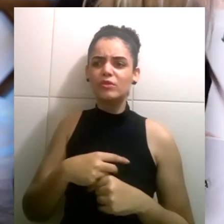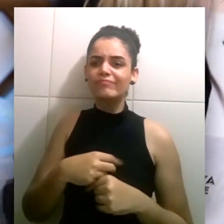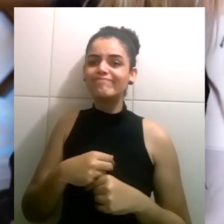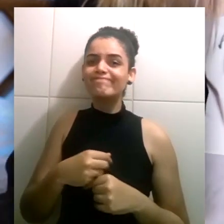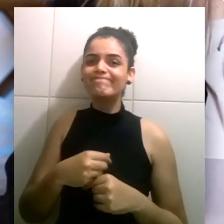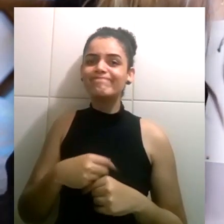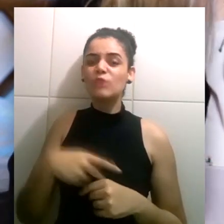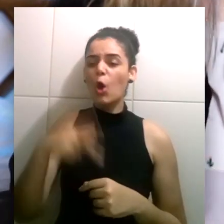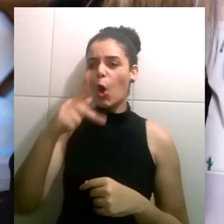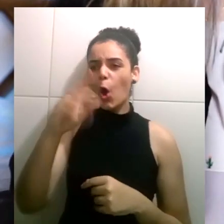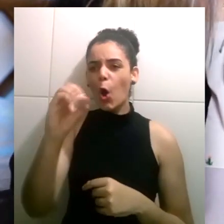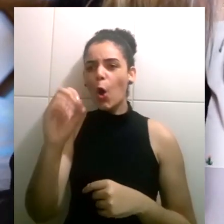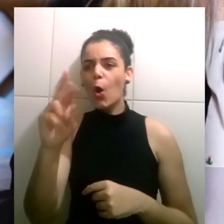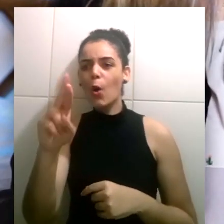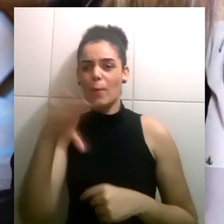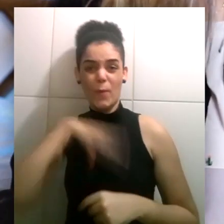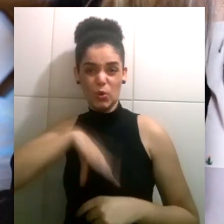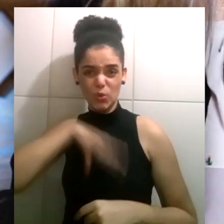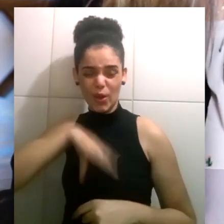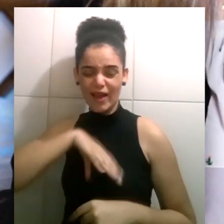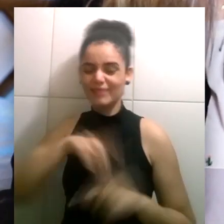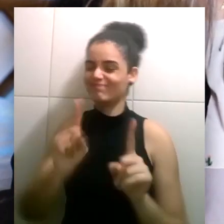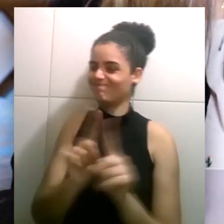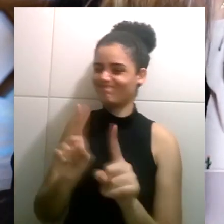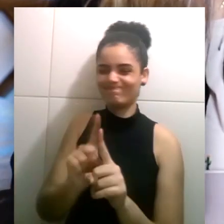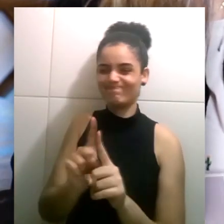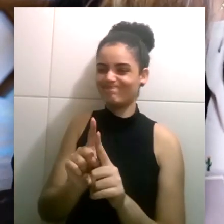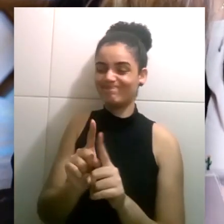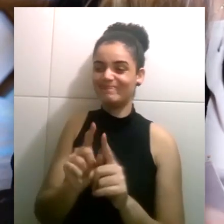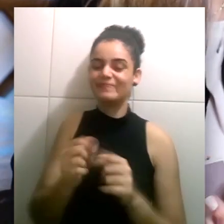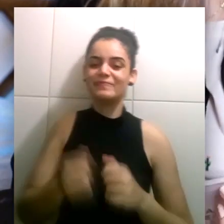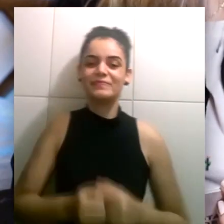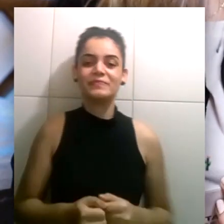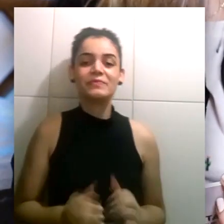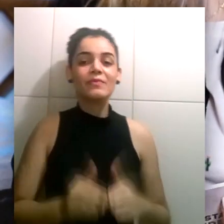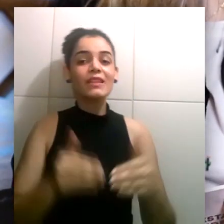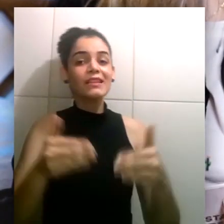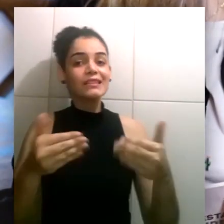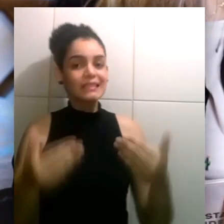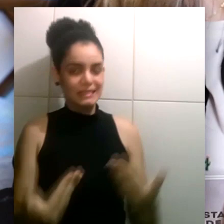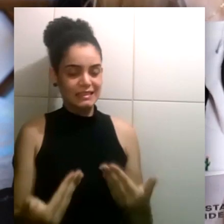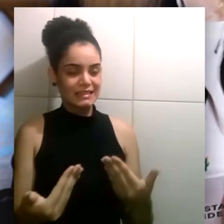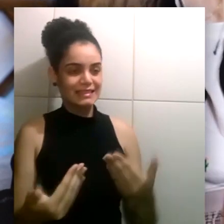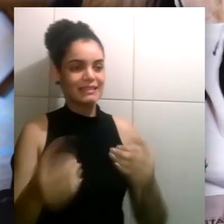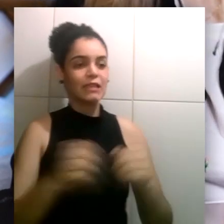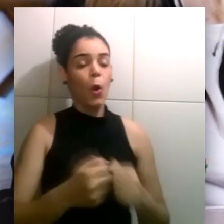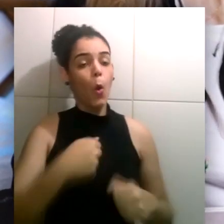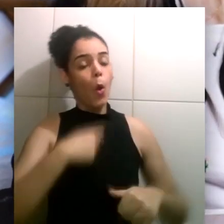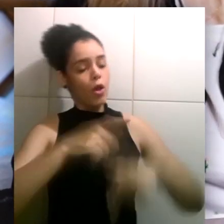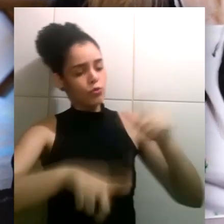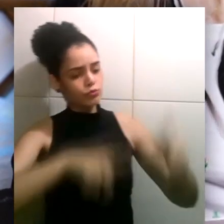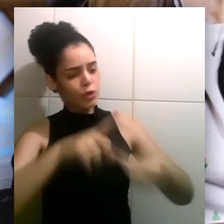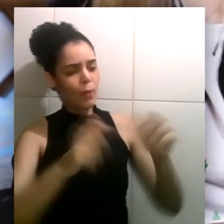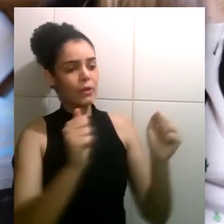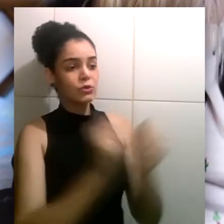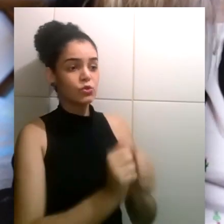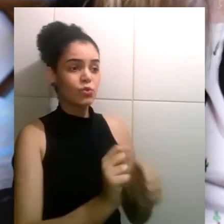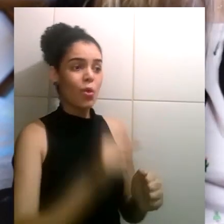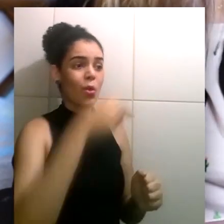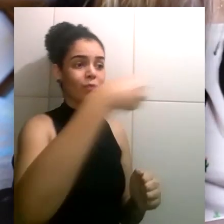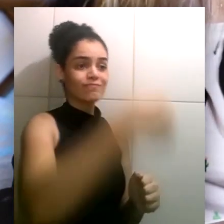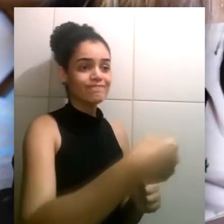foram ouvindo e falaram assim: uau, que lindo e tal. Daí o Jeremy, produtor do Jesus Culture, estava trabalhando com uma outra banda, na